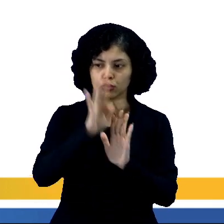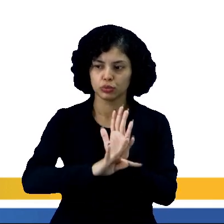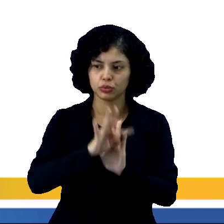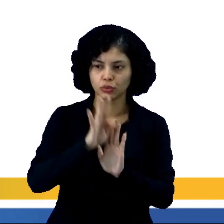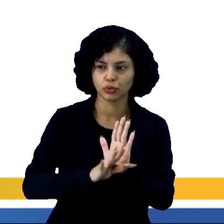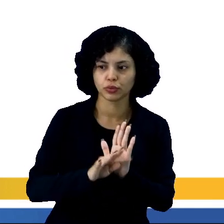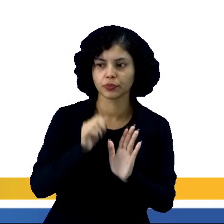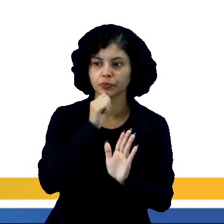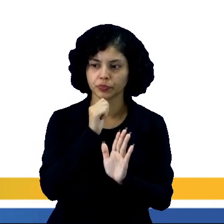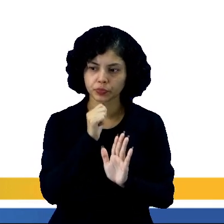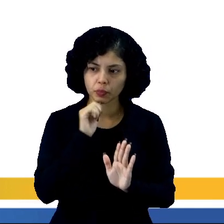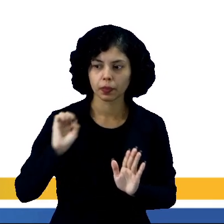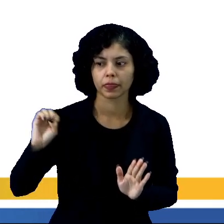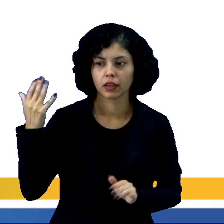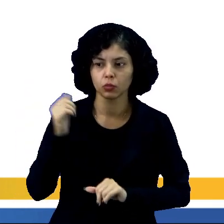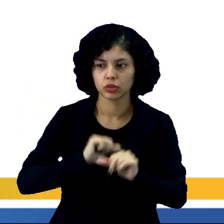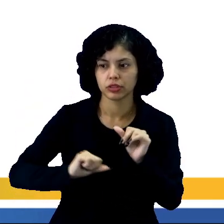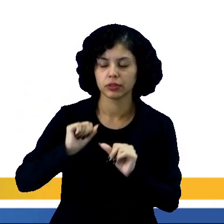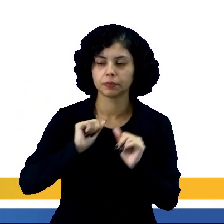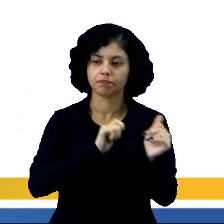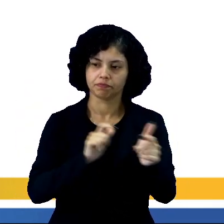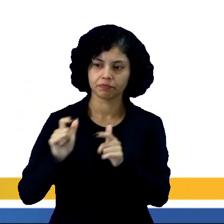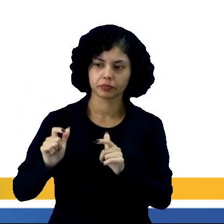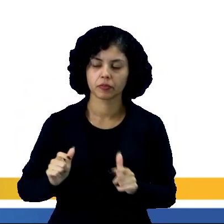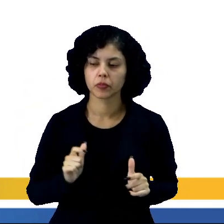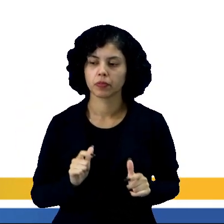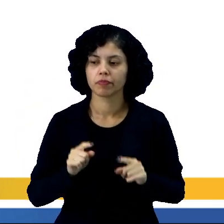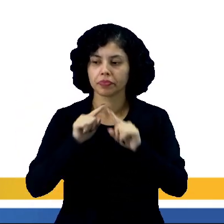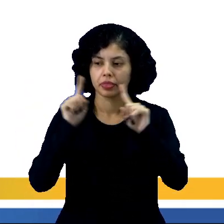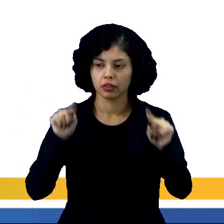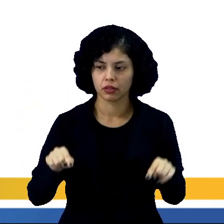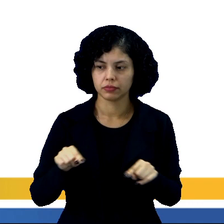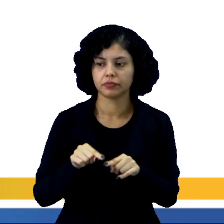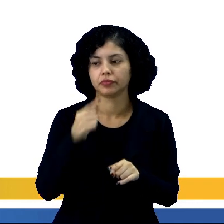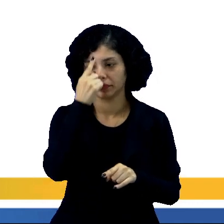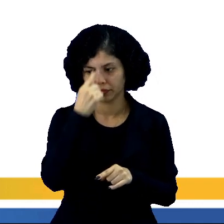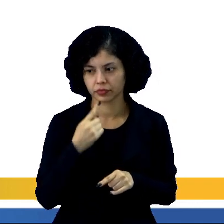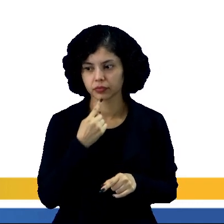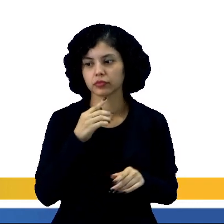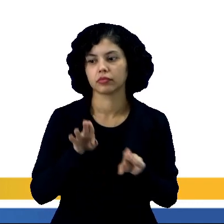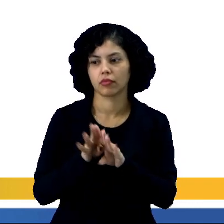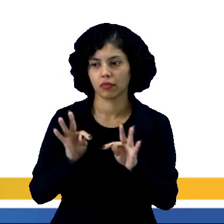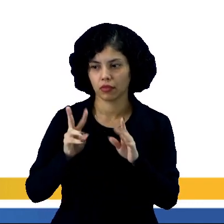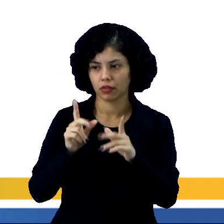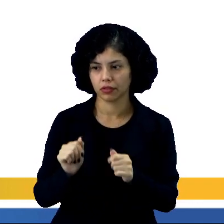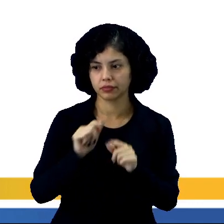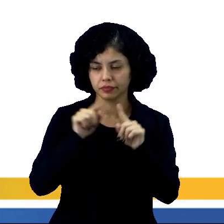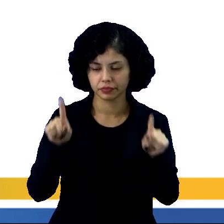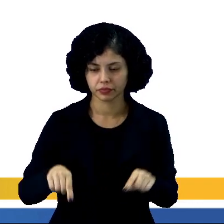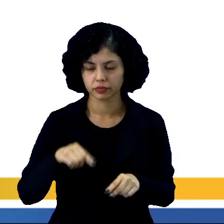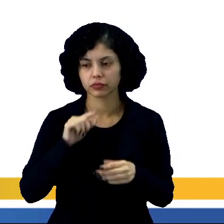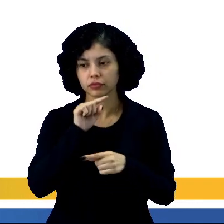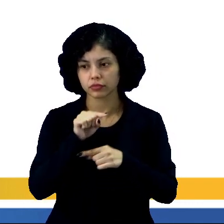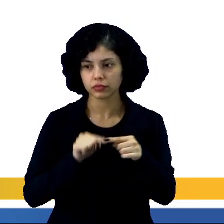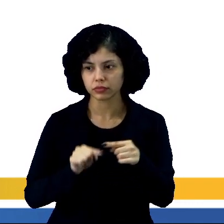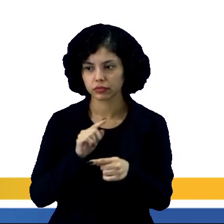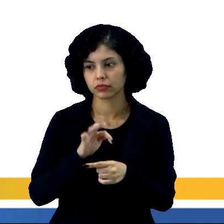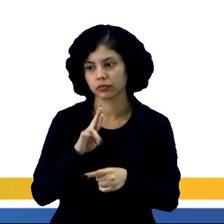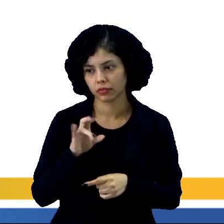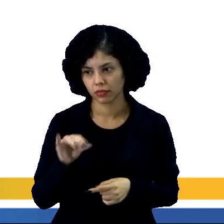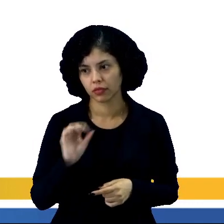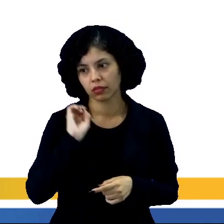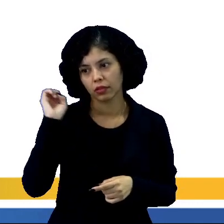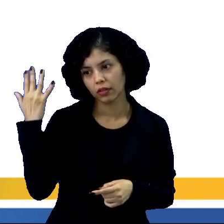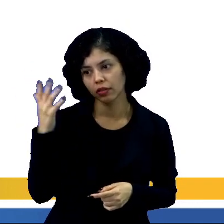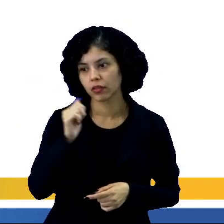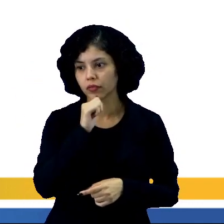texto dramático, que corresponde à mudança de cenário. As cenas também, né? Os quadros, divisão de atos, que